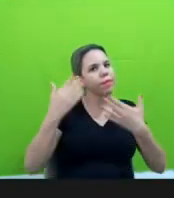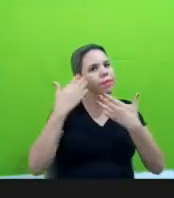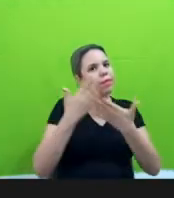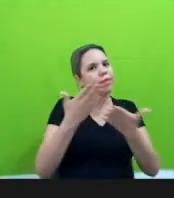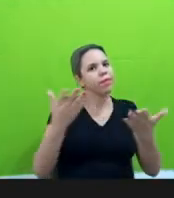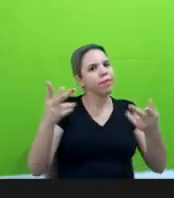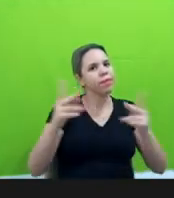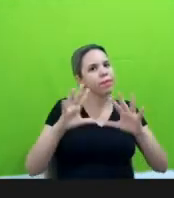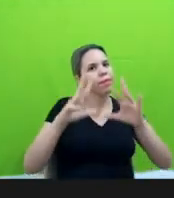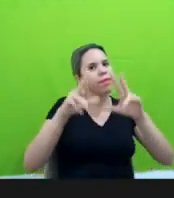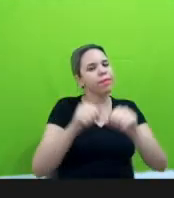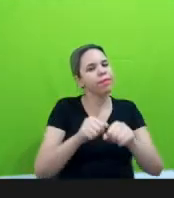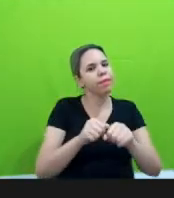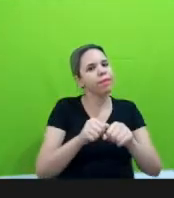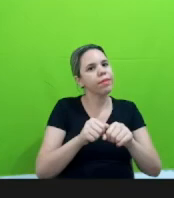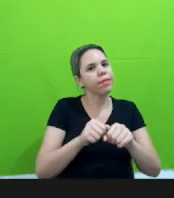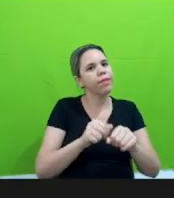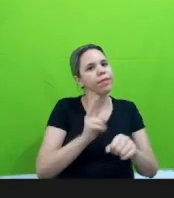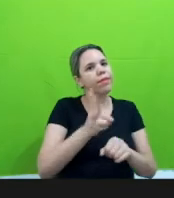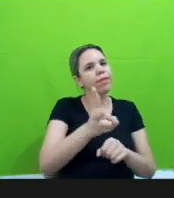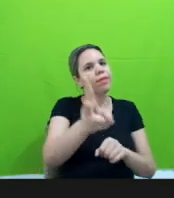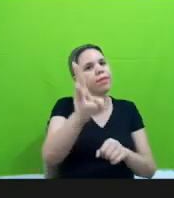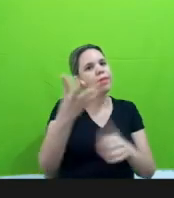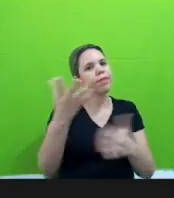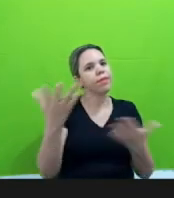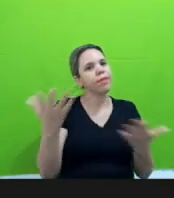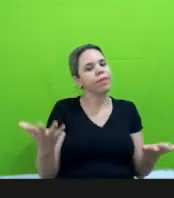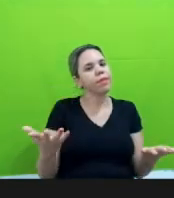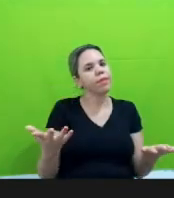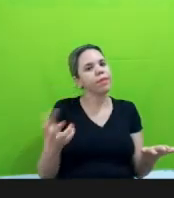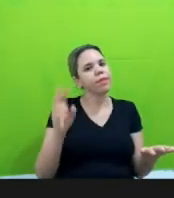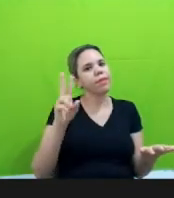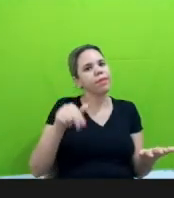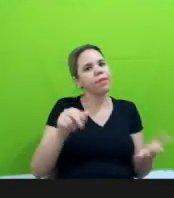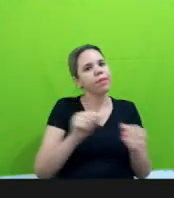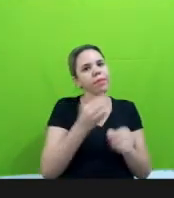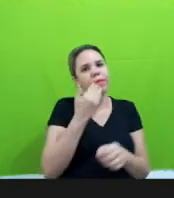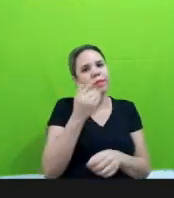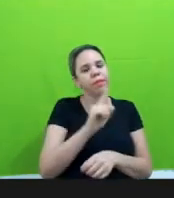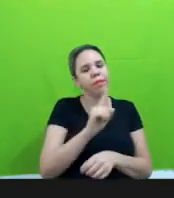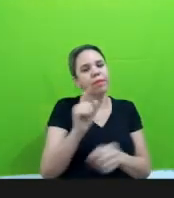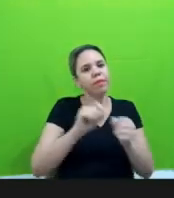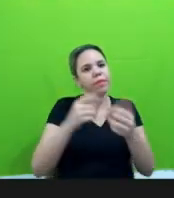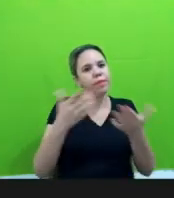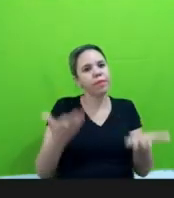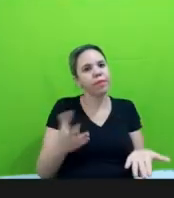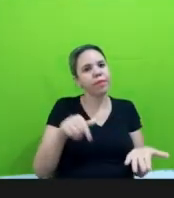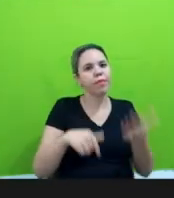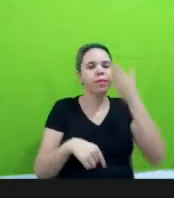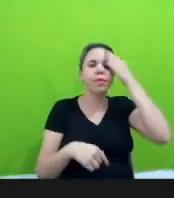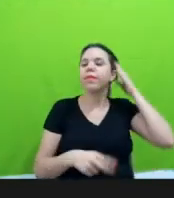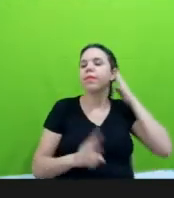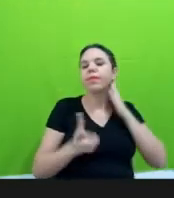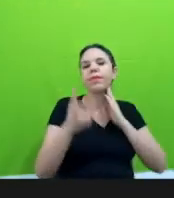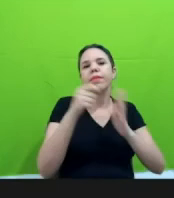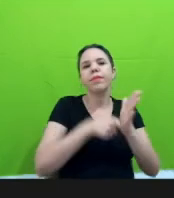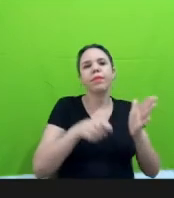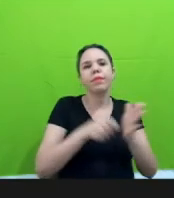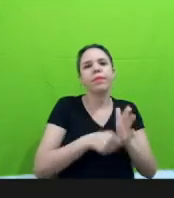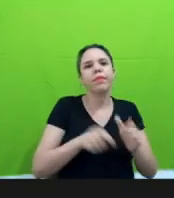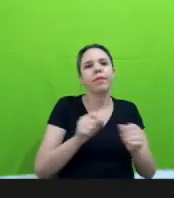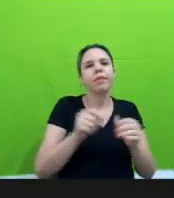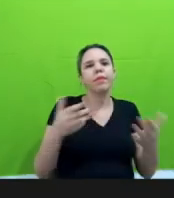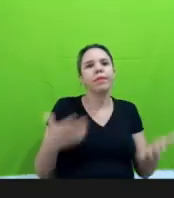convidando todos e todas a continuarem. Se nunca fez pedido de LAI, faça, e se já fez, insista, continue fazendo.